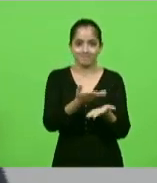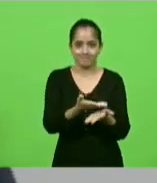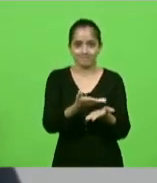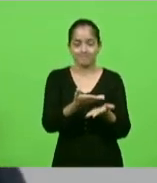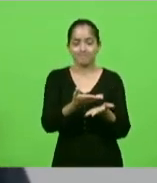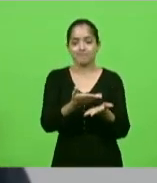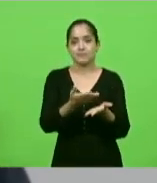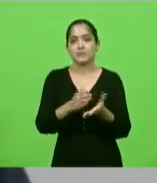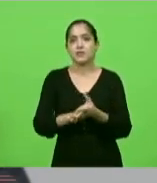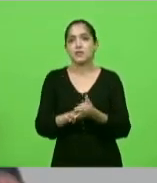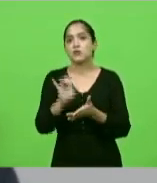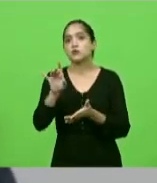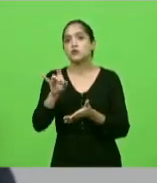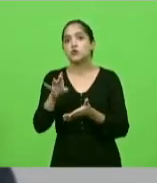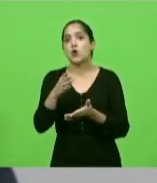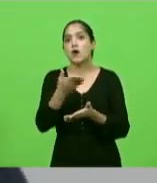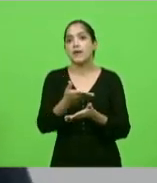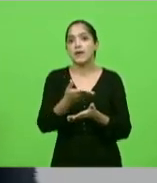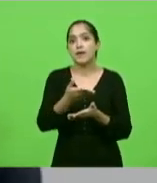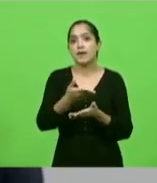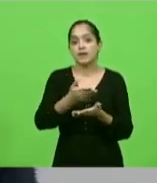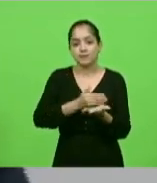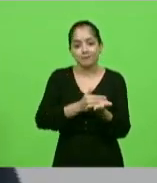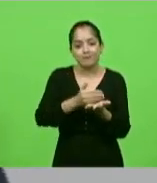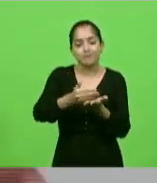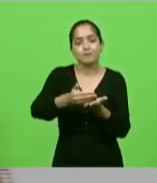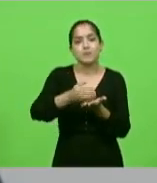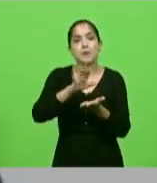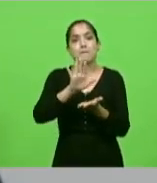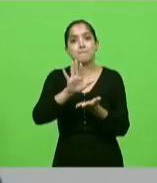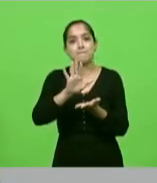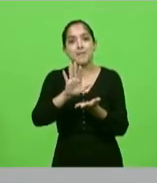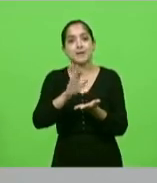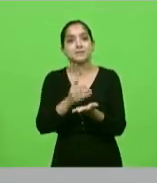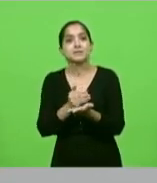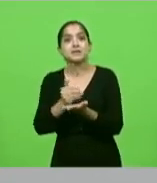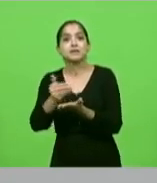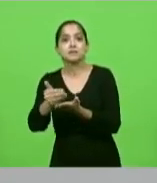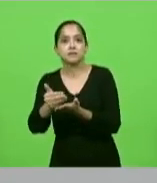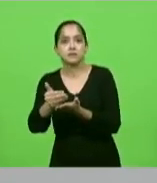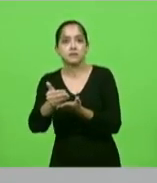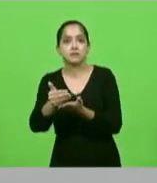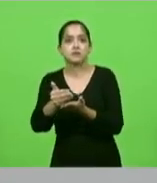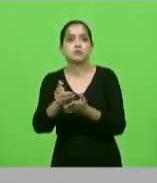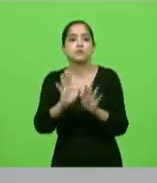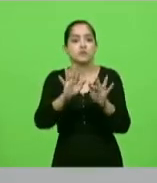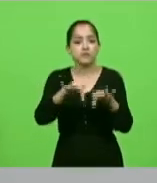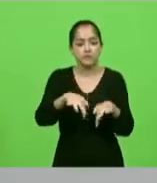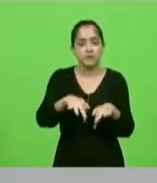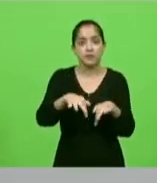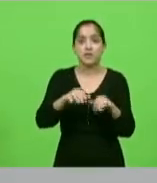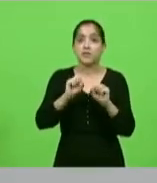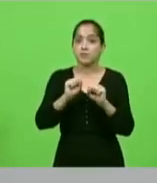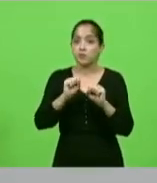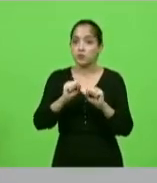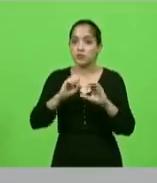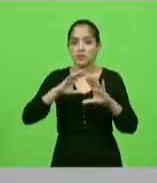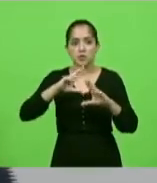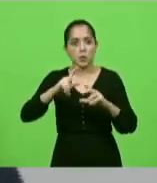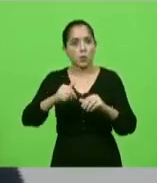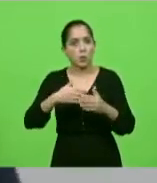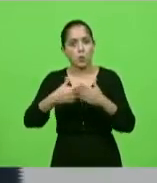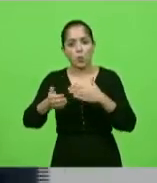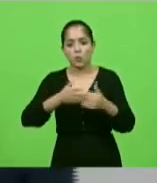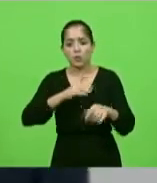que não competiria só ele governar, dar início, mas dar início, curso e fim, e que poderia, a todo e qualquer